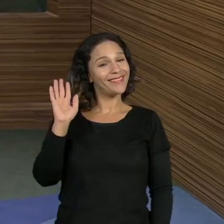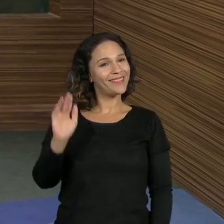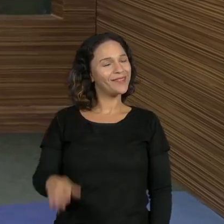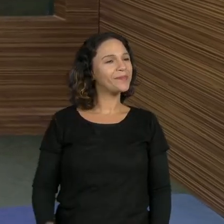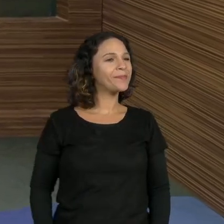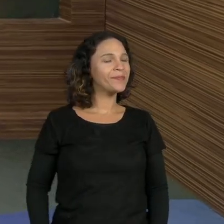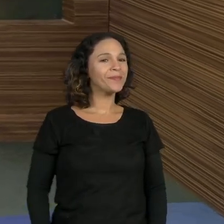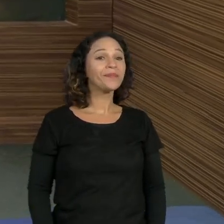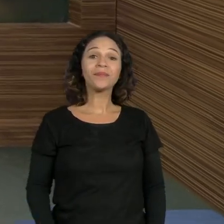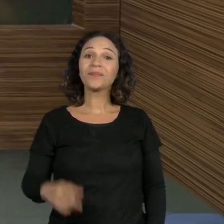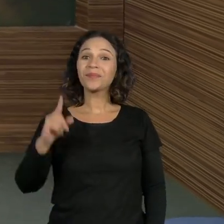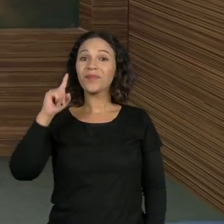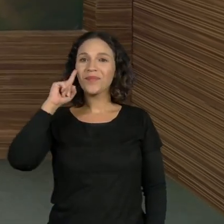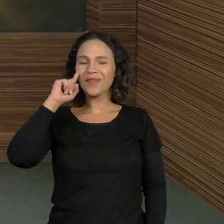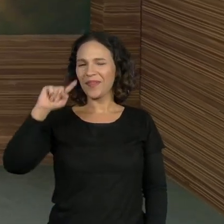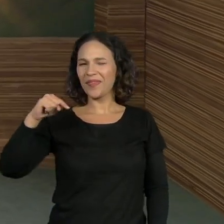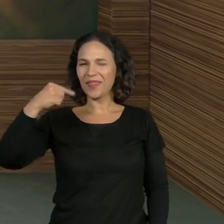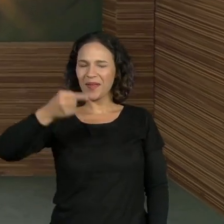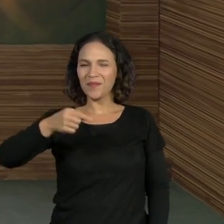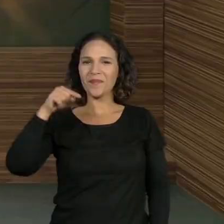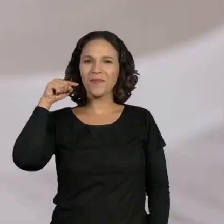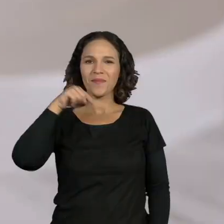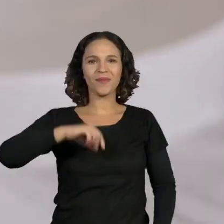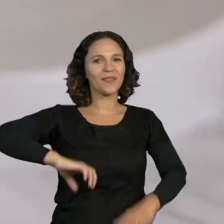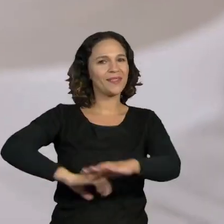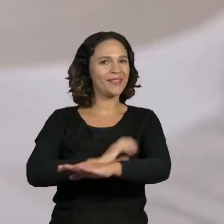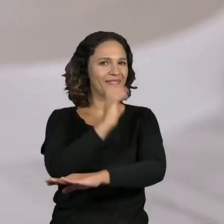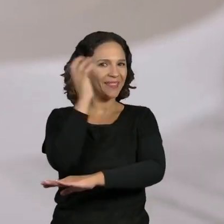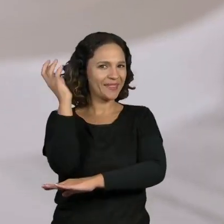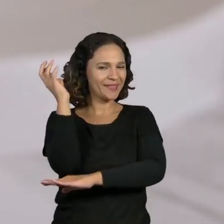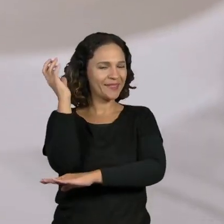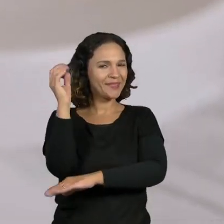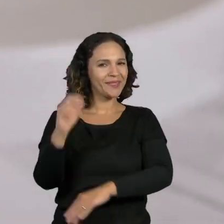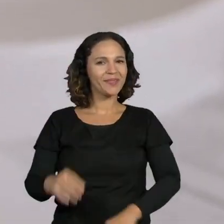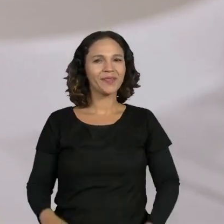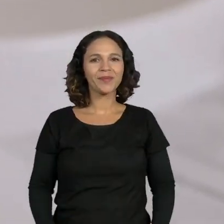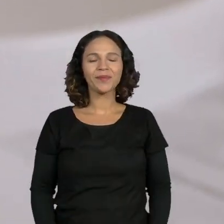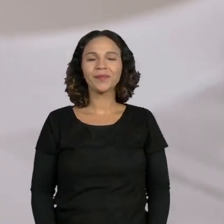Você acompanha logo mais aqui no Repórter Eco.